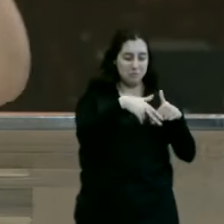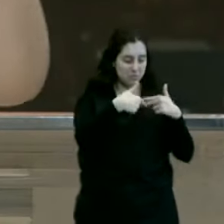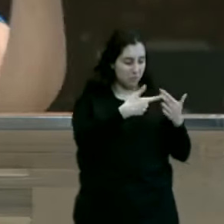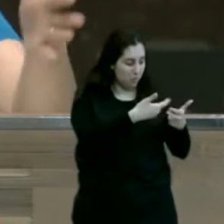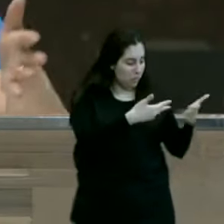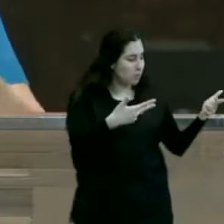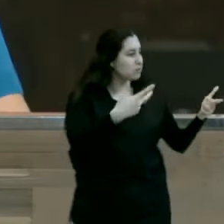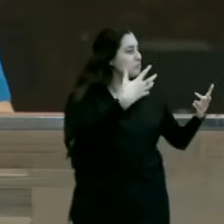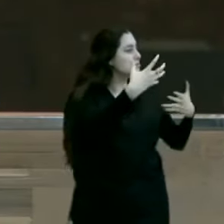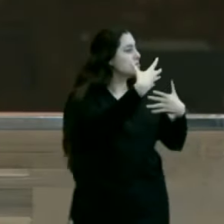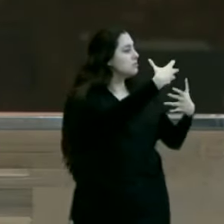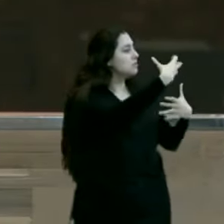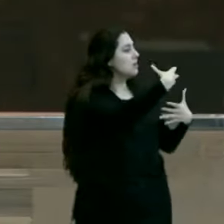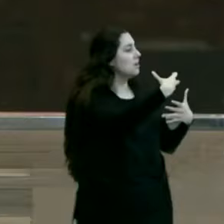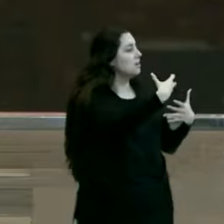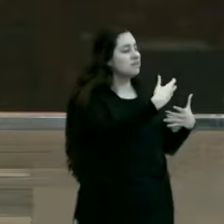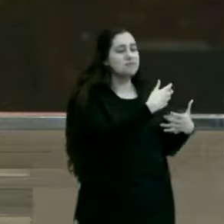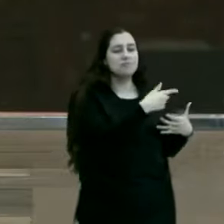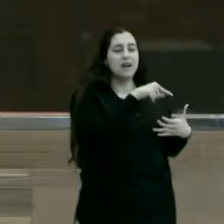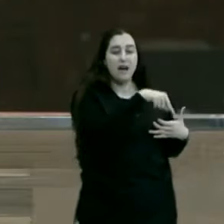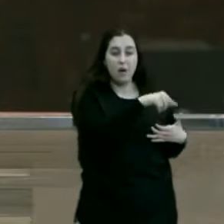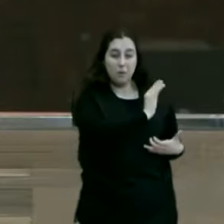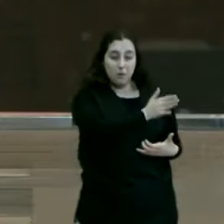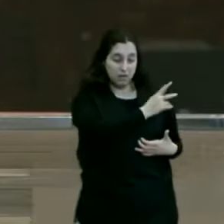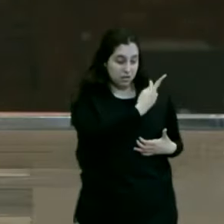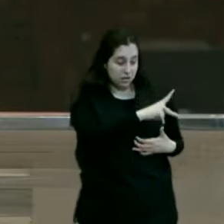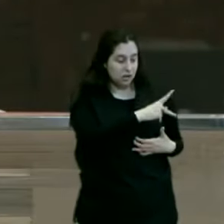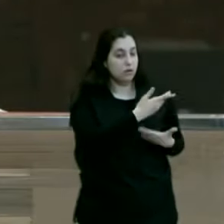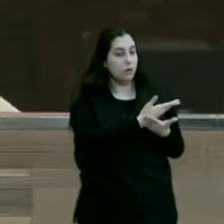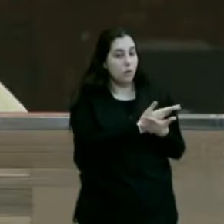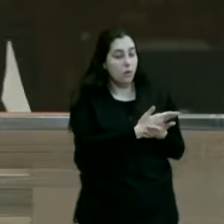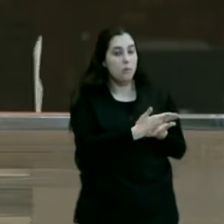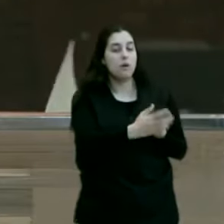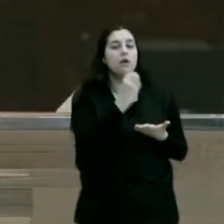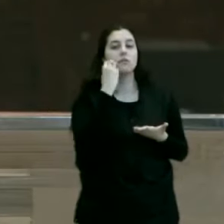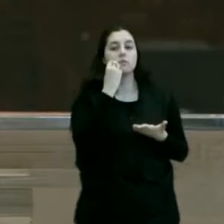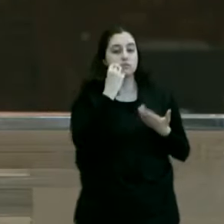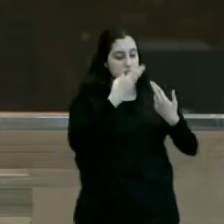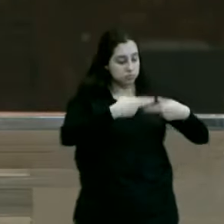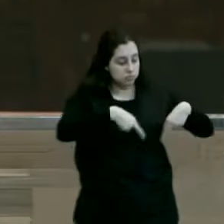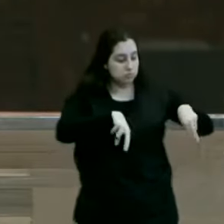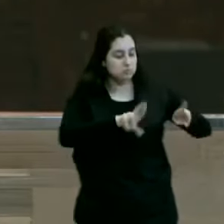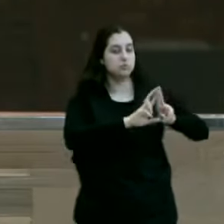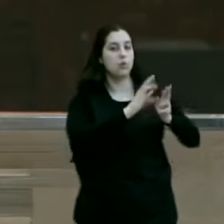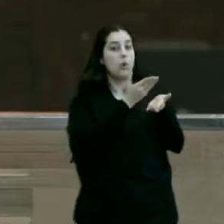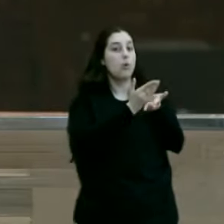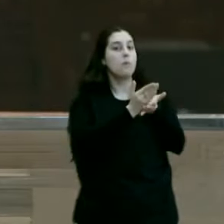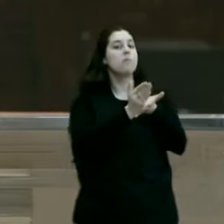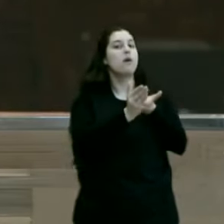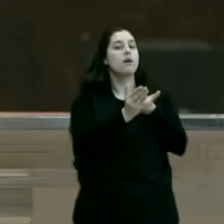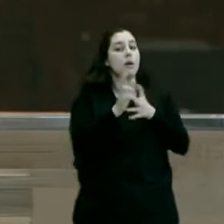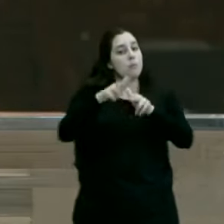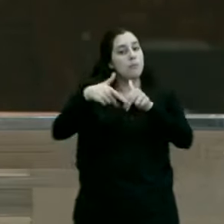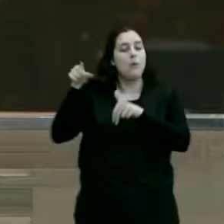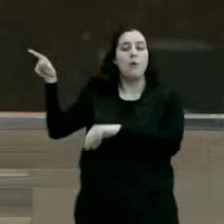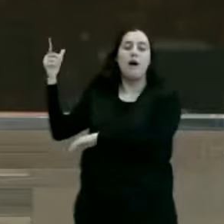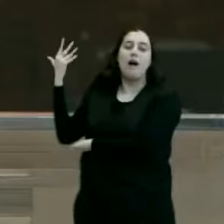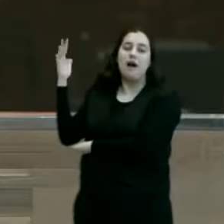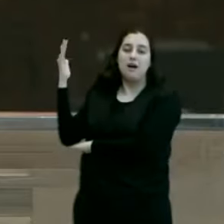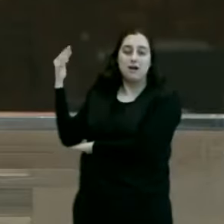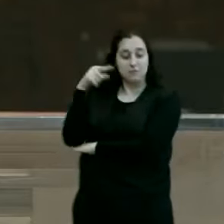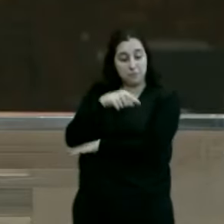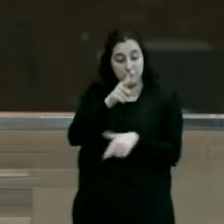espera, por tudo aquilo que eles estavam passando, começa a experimentar uma renovação. Gideão começa a ter